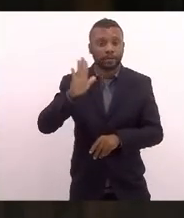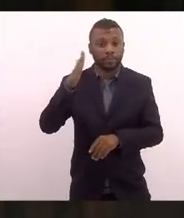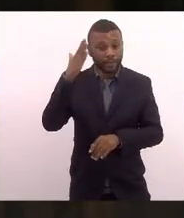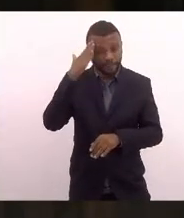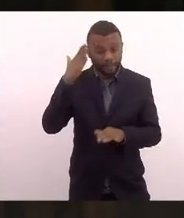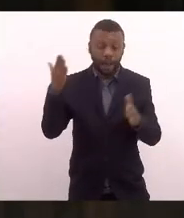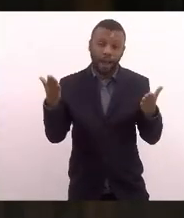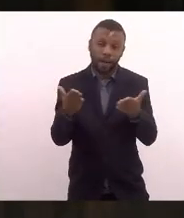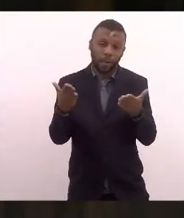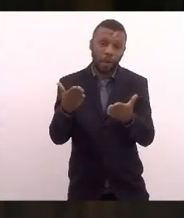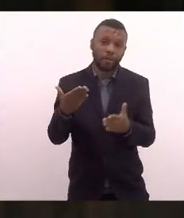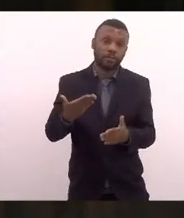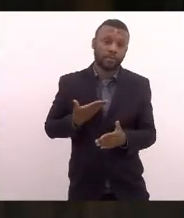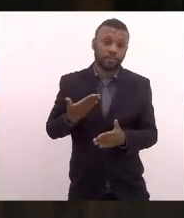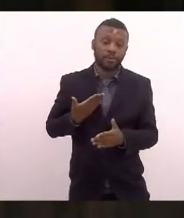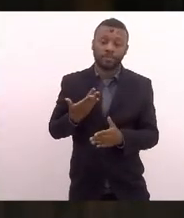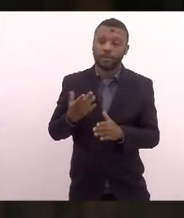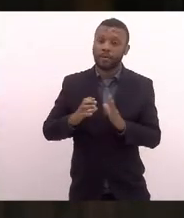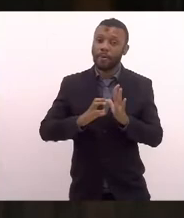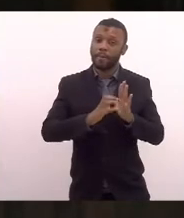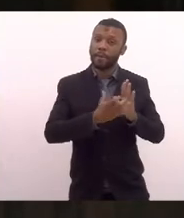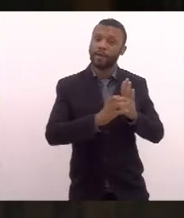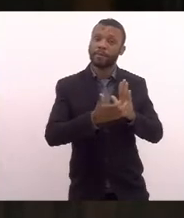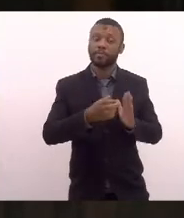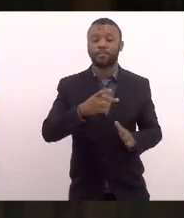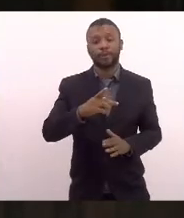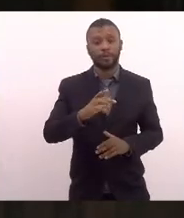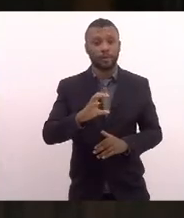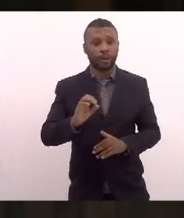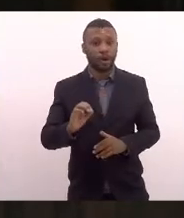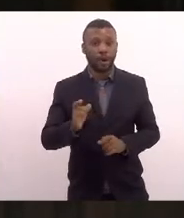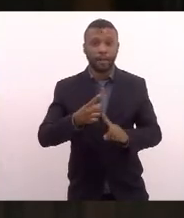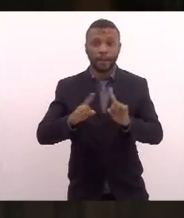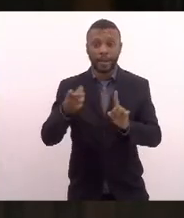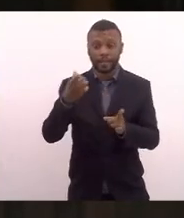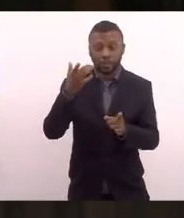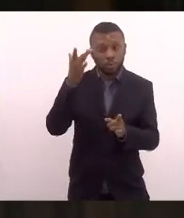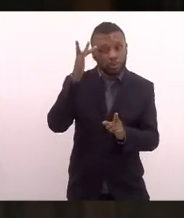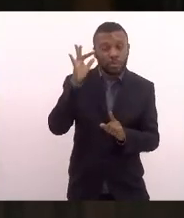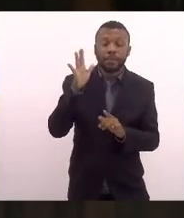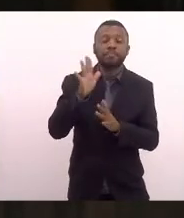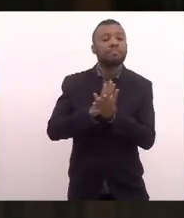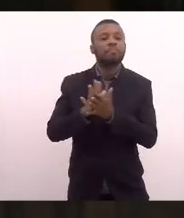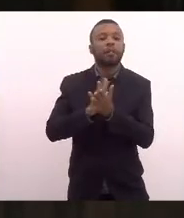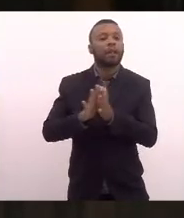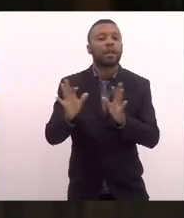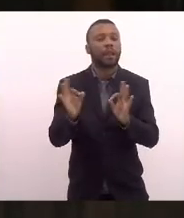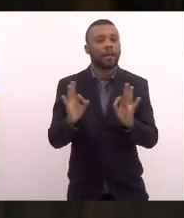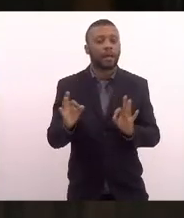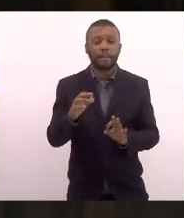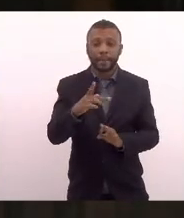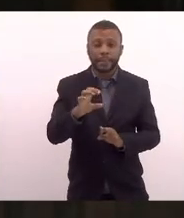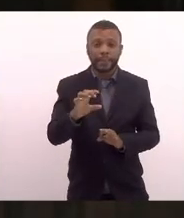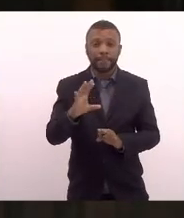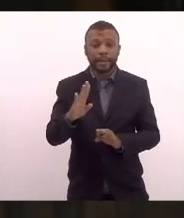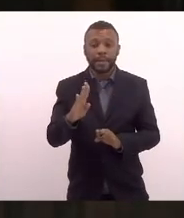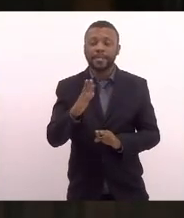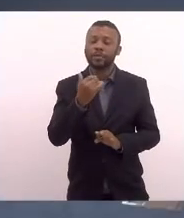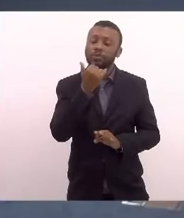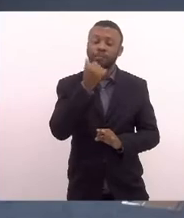camarada pelo PCO, mas não sei mais de mais ninguém. PCB,